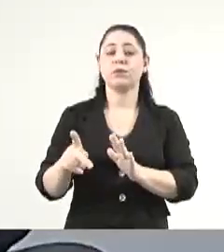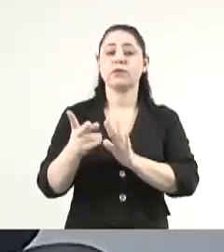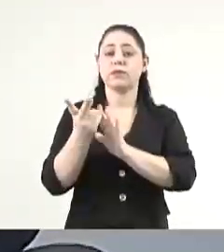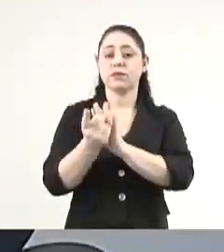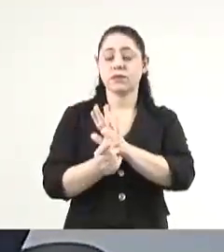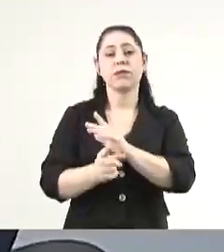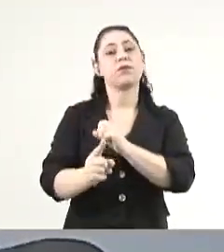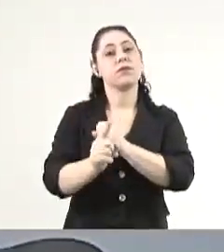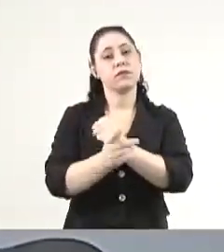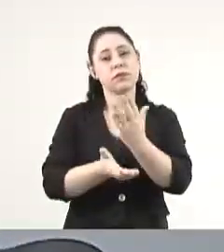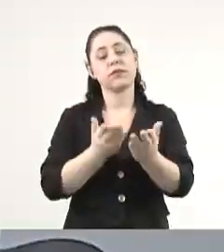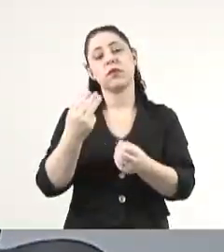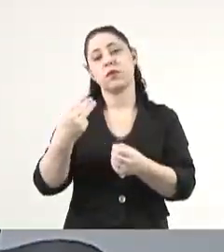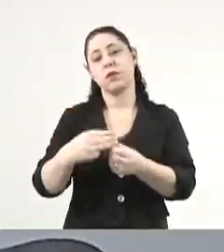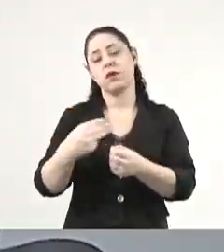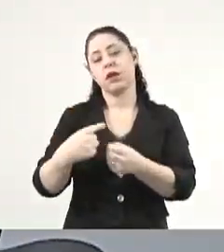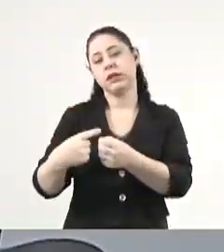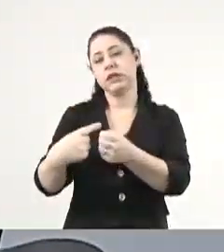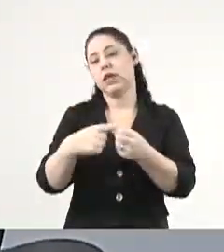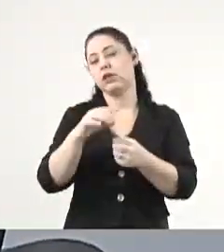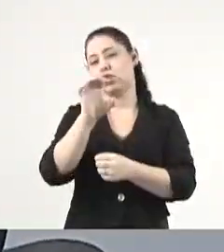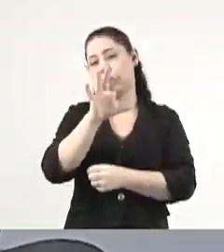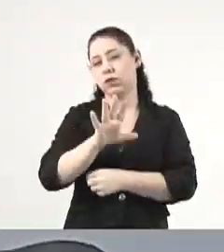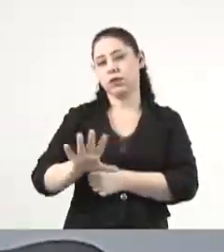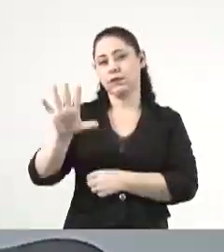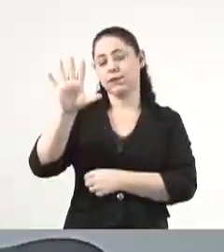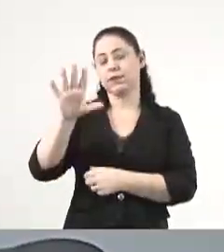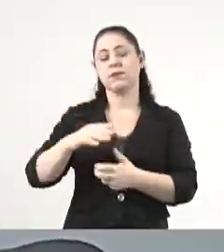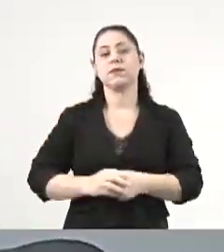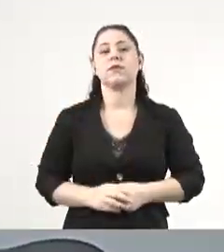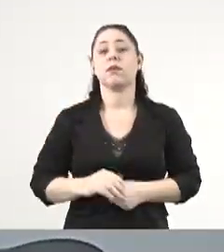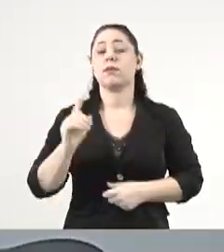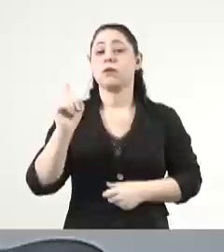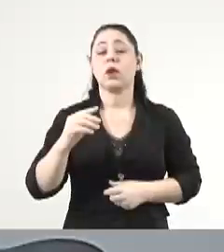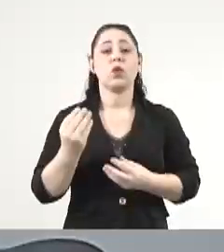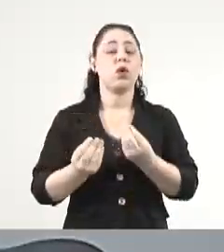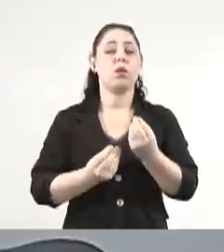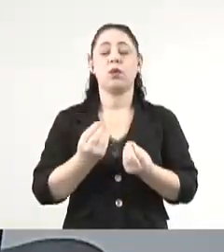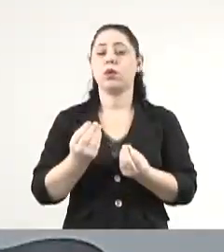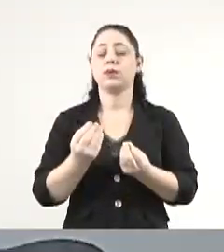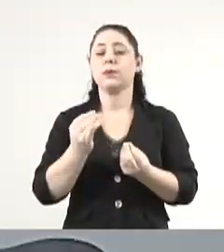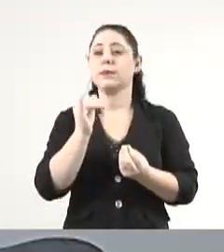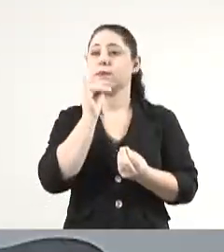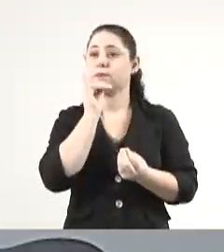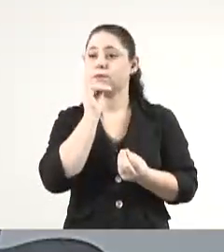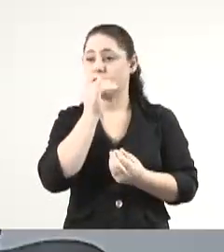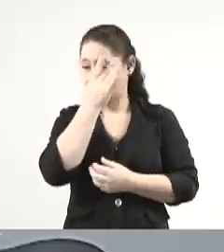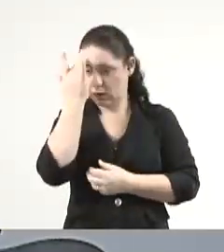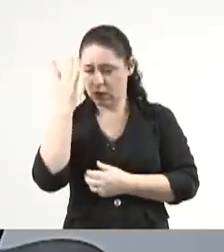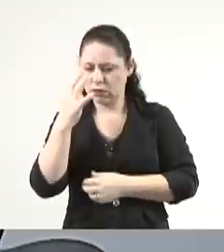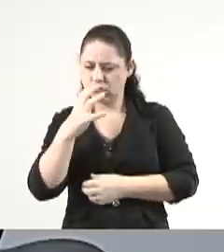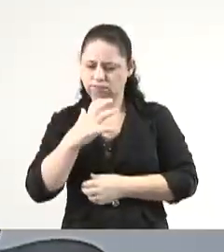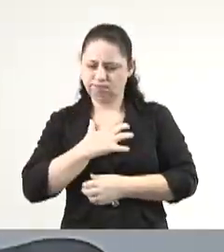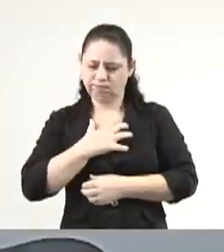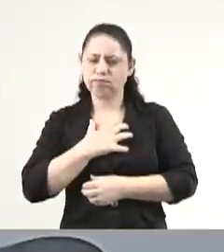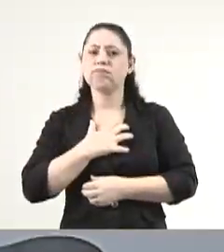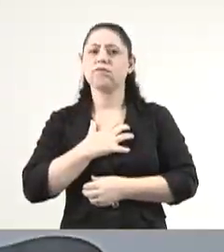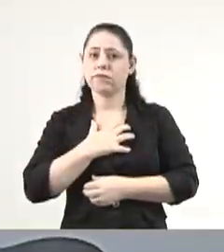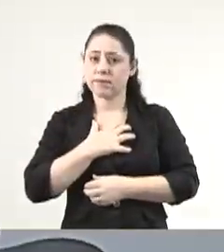destinados para atender os nossos municípios. Então, eu falo sempre que essa é uma forma das pessoas sentirem